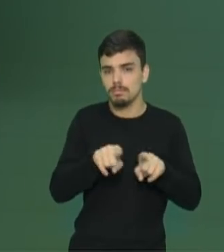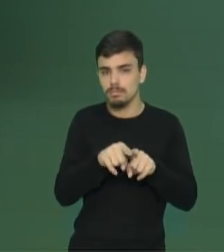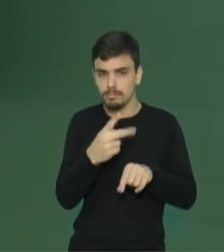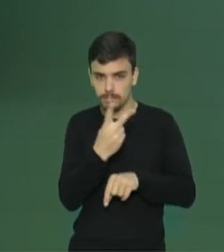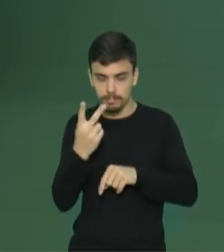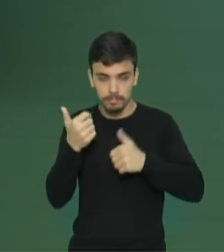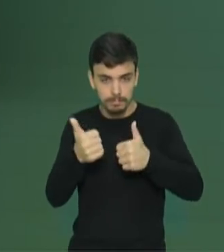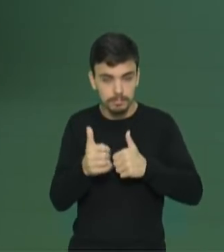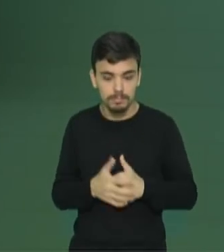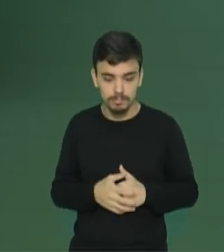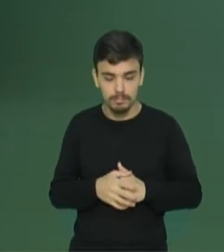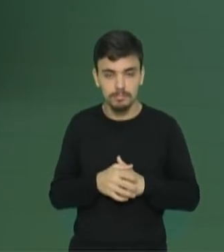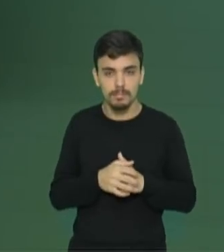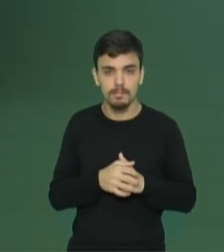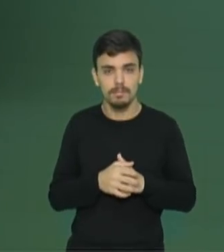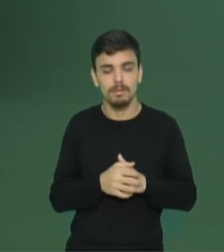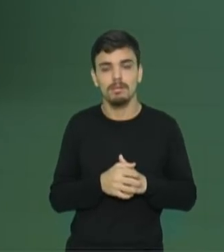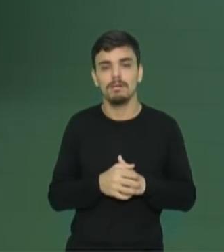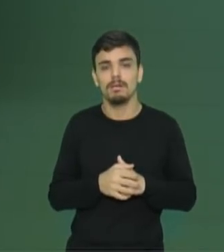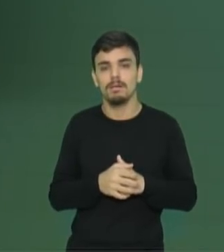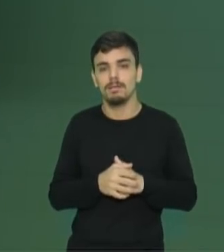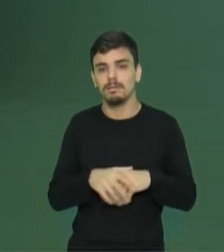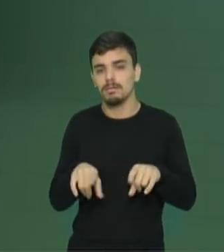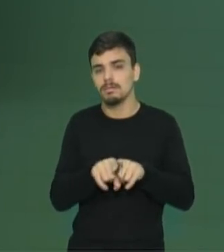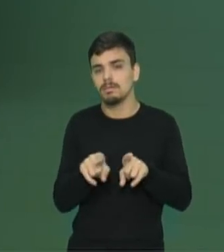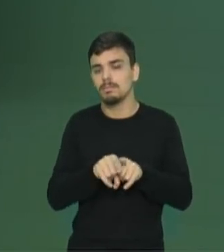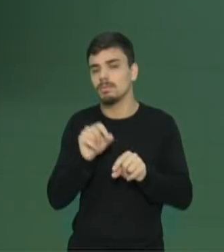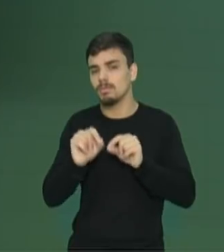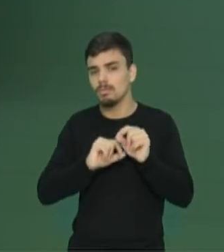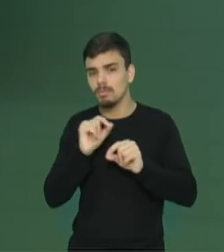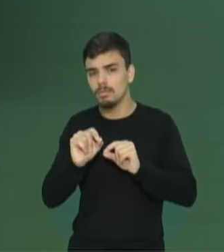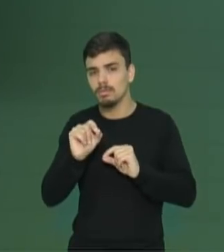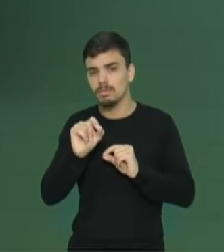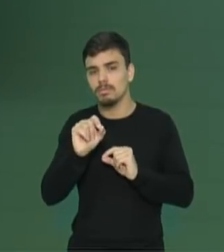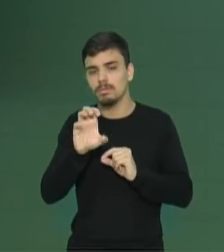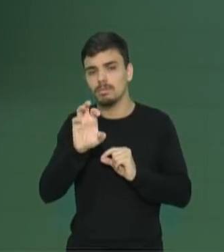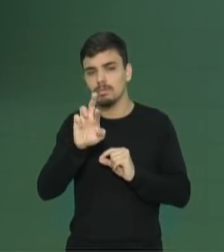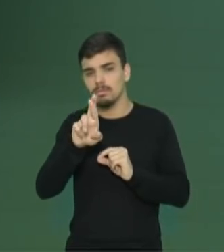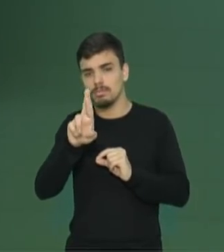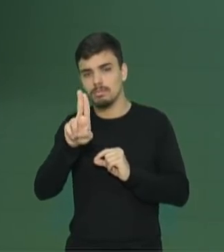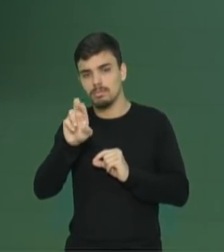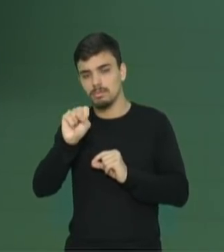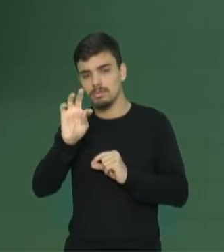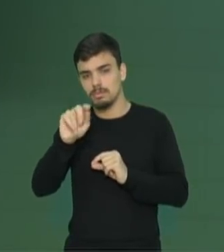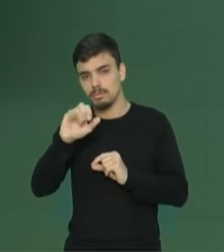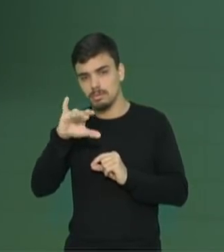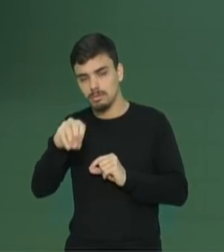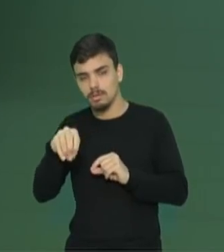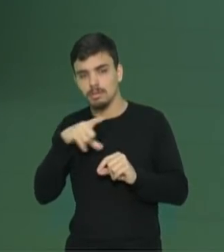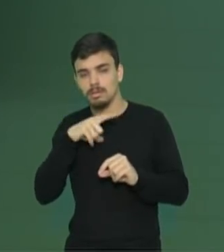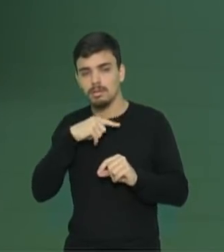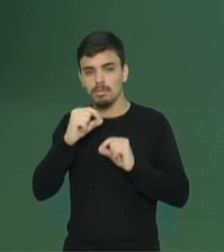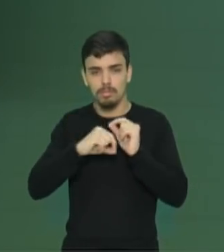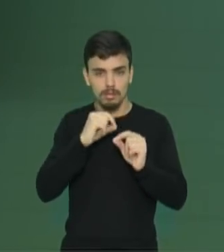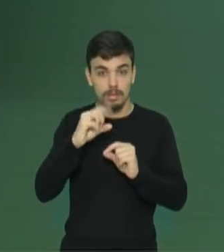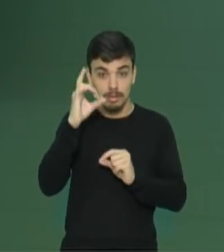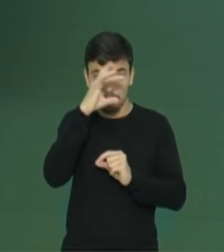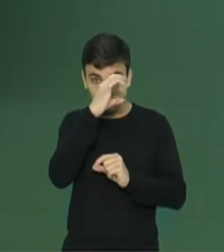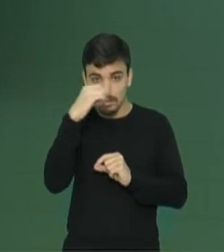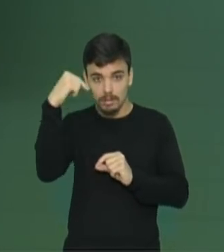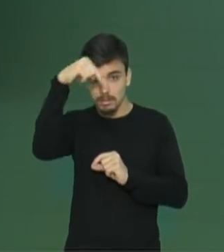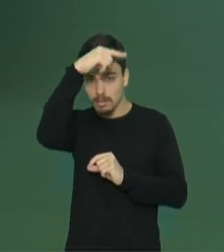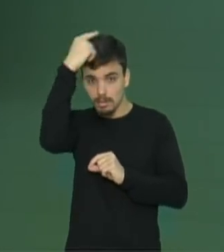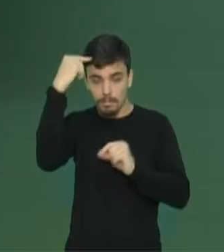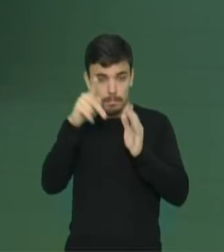coxais. E, nos crustáceos aquáticos, glândulas verdes, que ficam geralmente na cabeça do